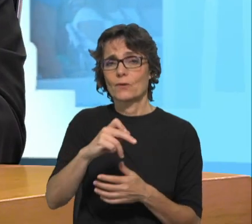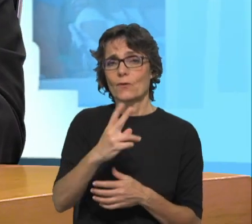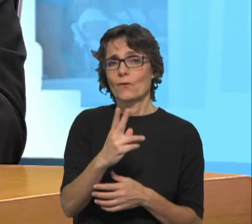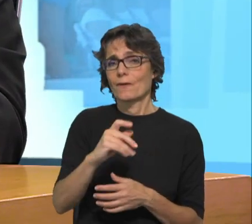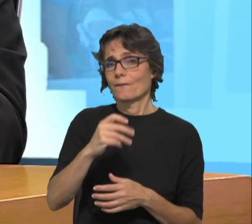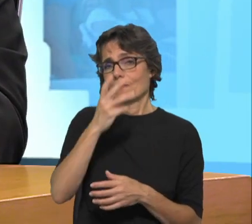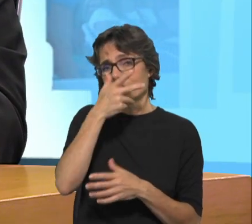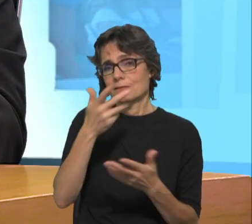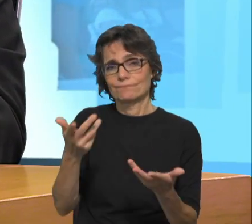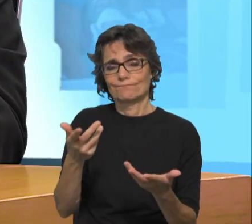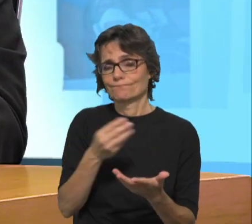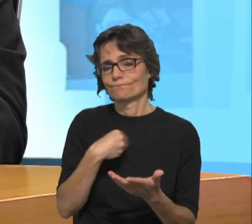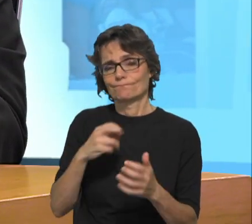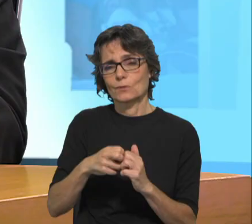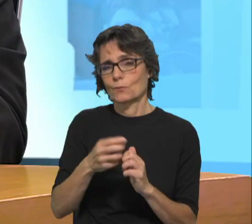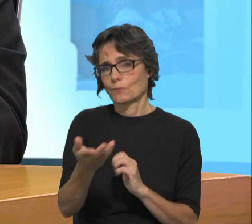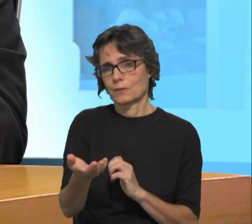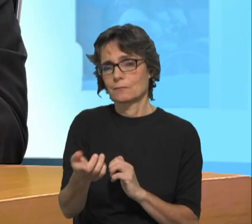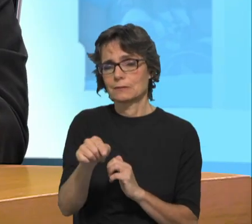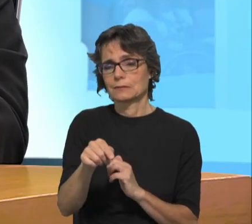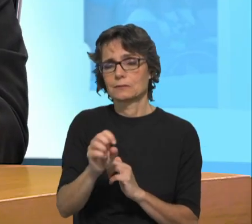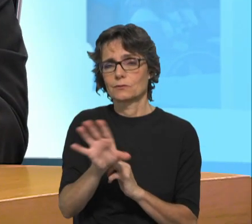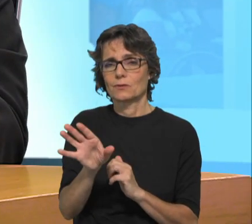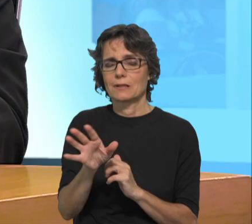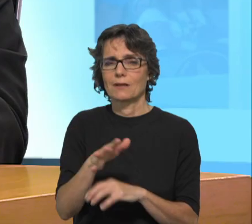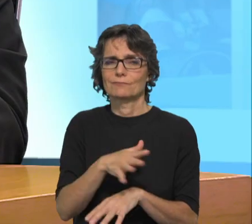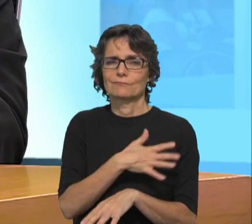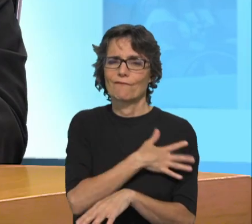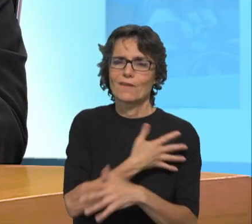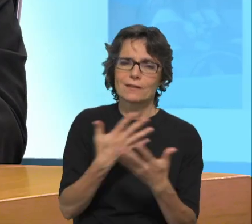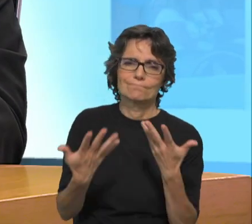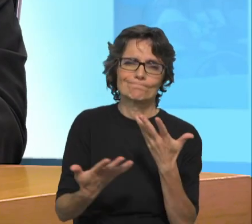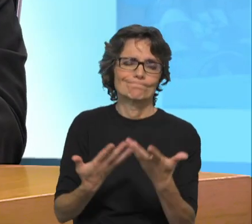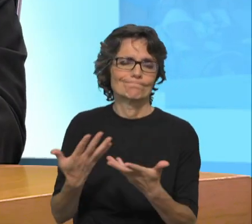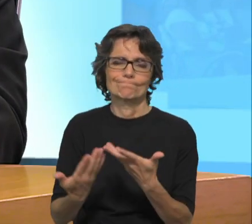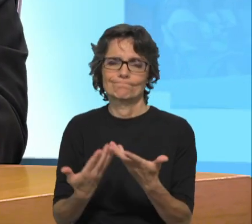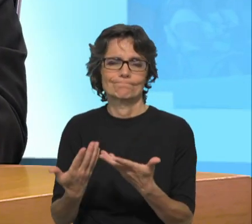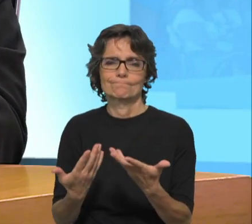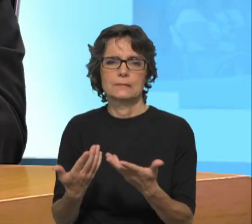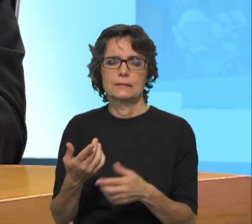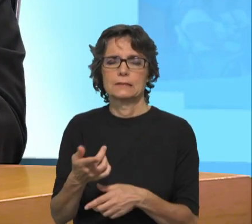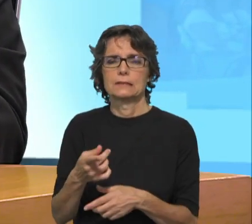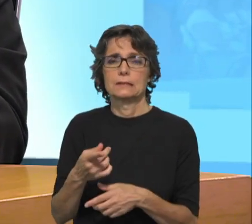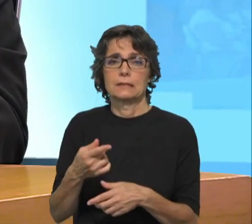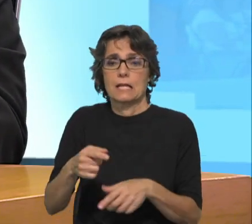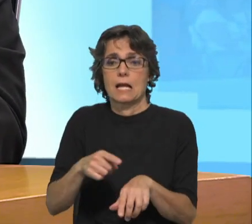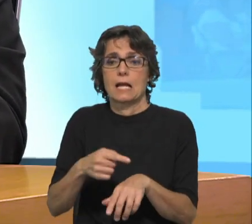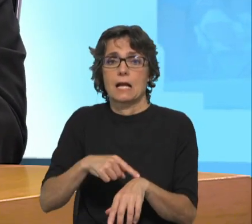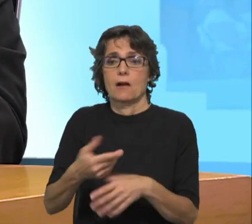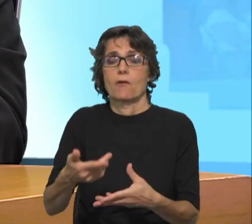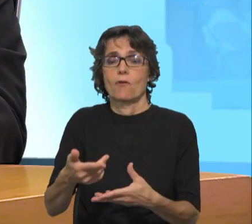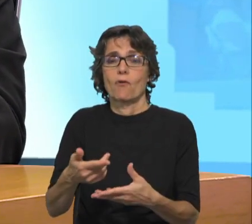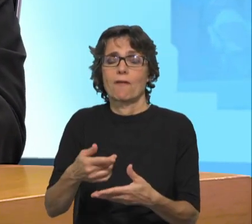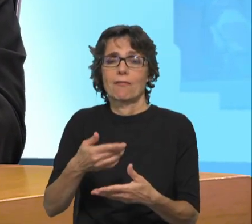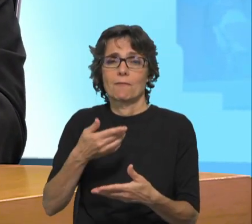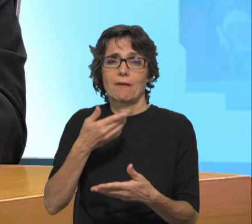foi debilitando, sim, que foi debilitando muito e, portanto, sobretudo agora, depois também com o avançar da